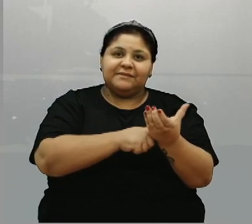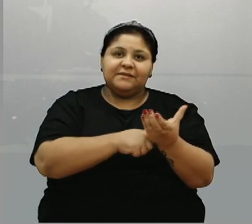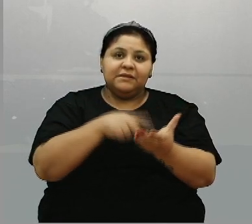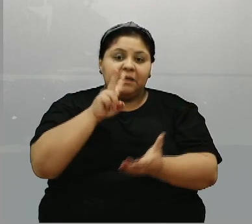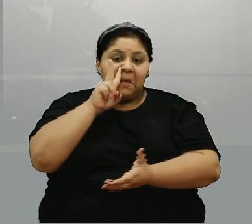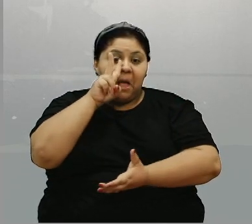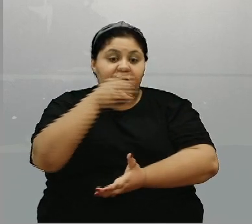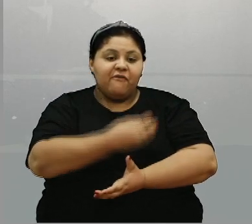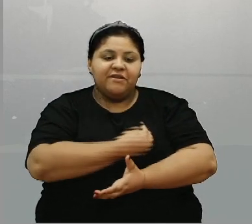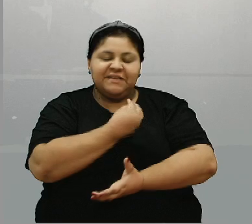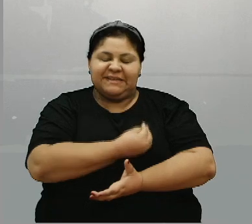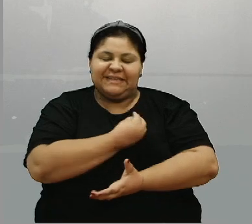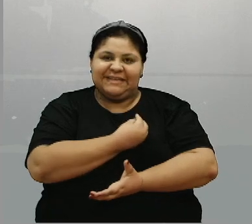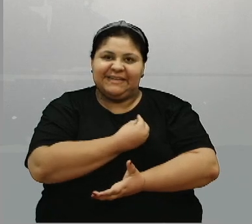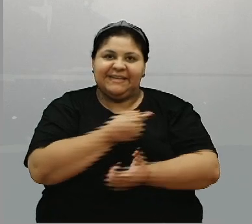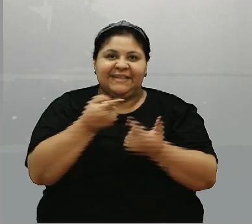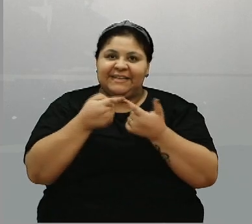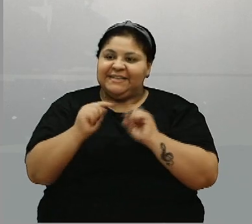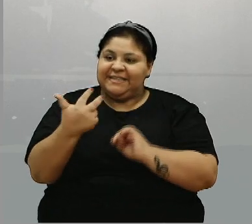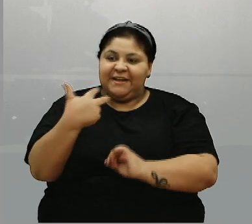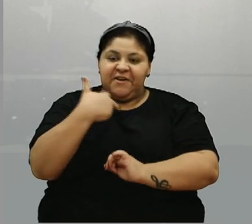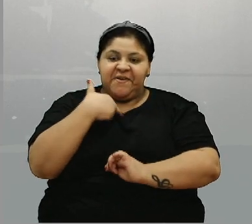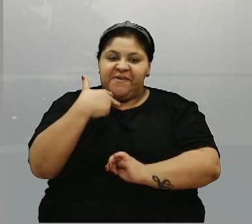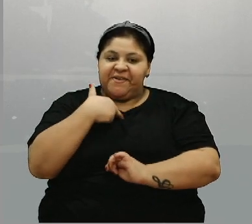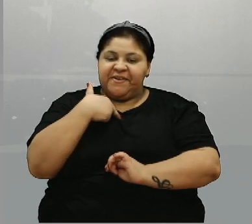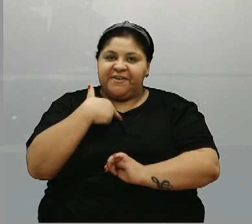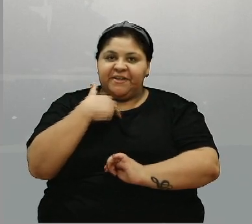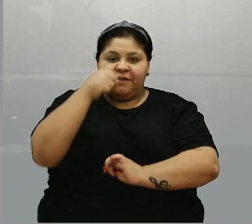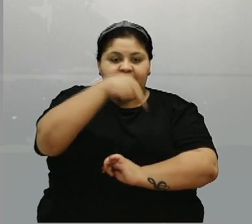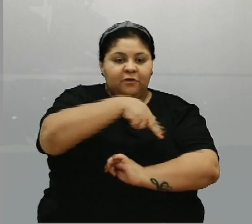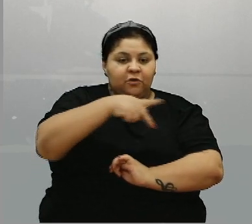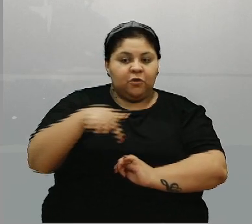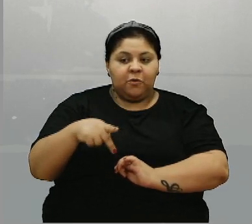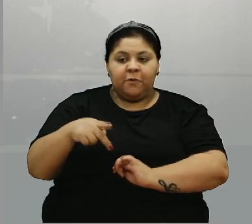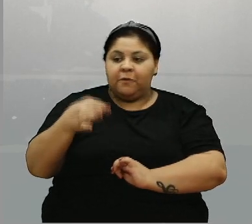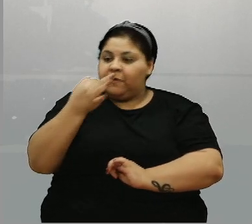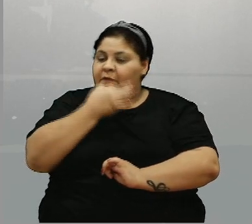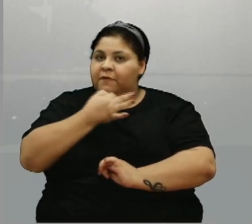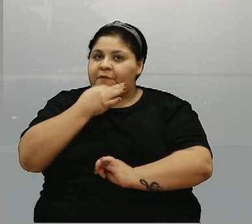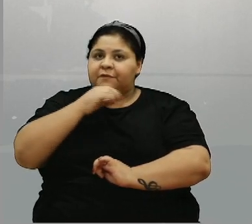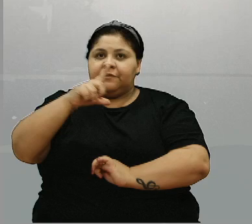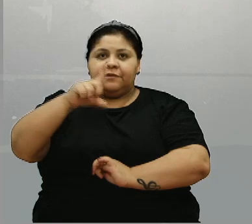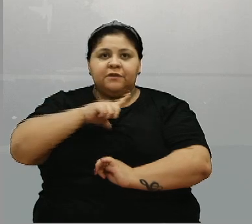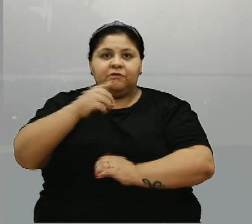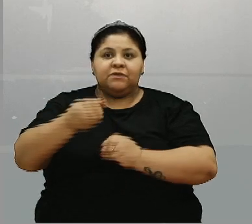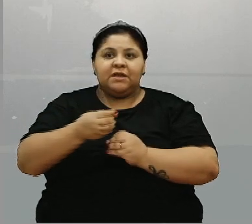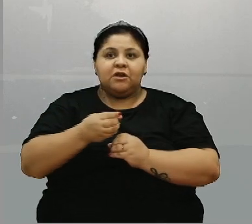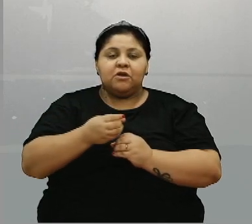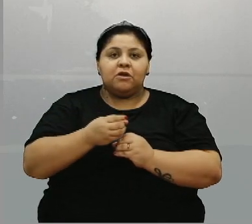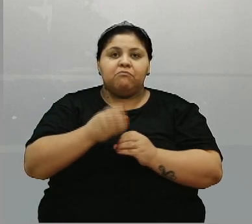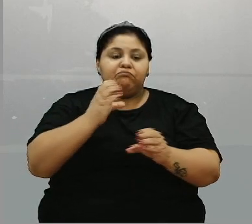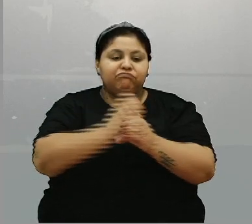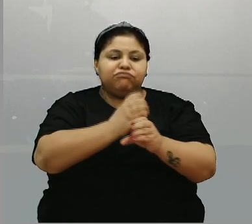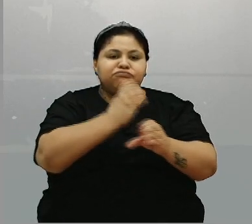da localidade, mas não pode mais Nova Petrópolis e Caxias do Sul não ter comunicação, vereador